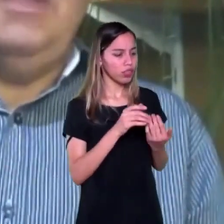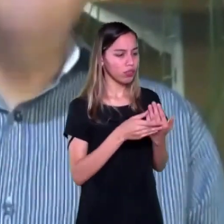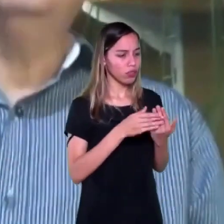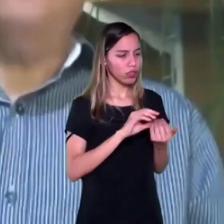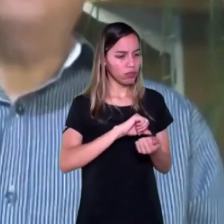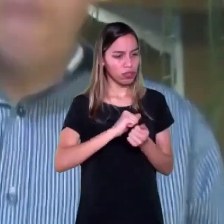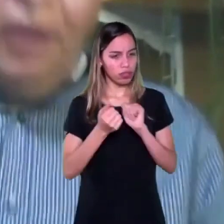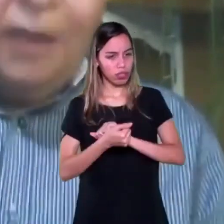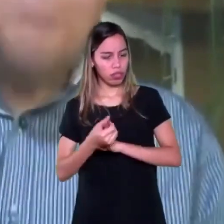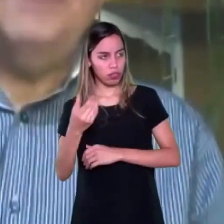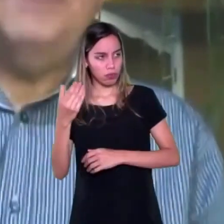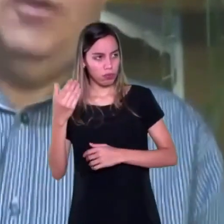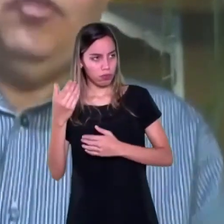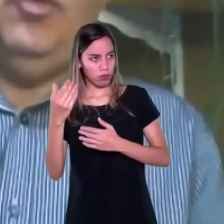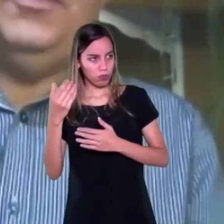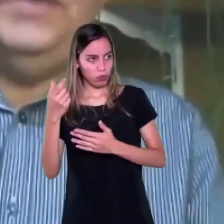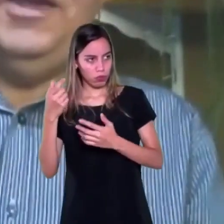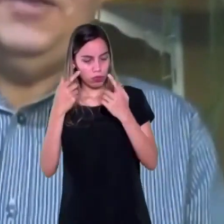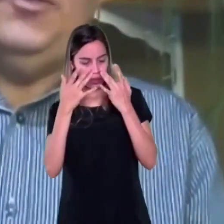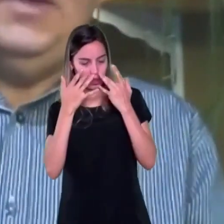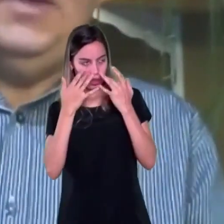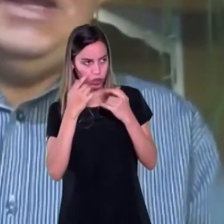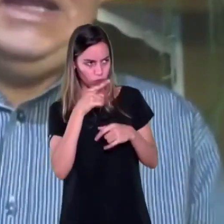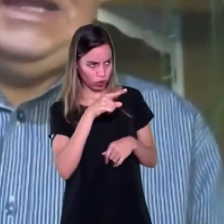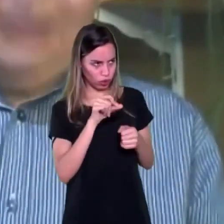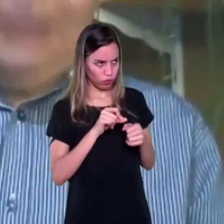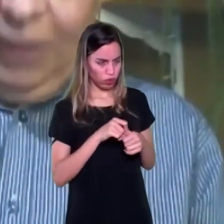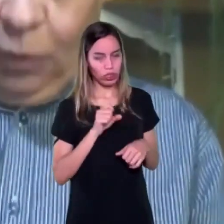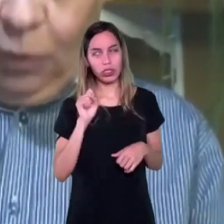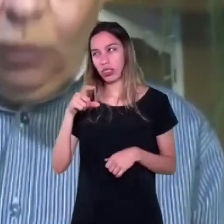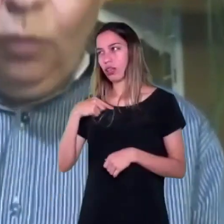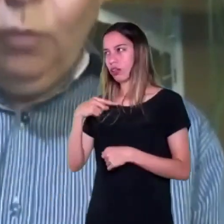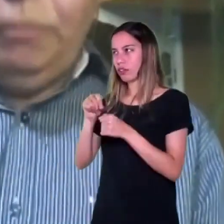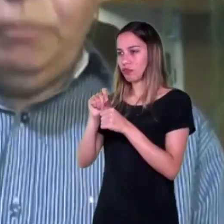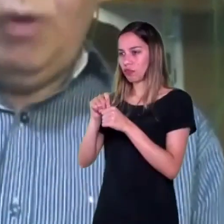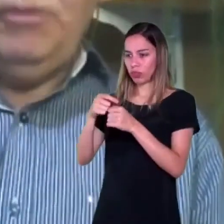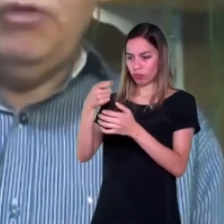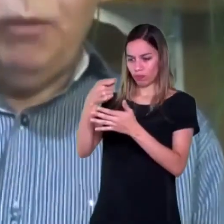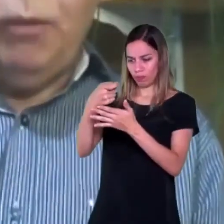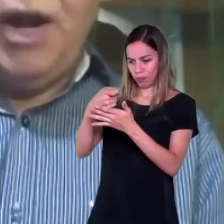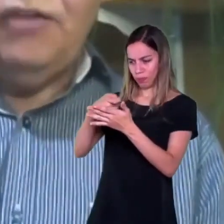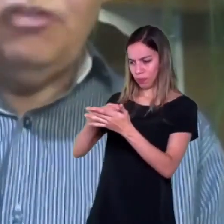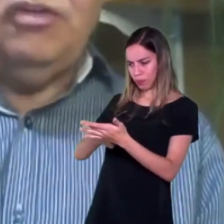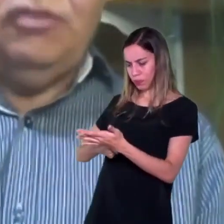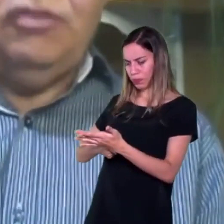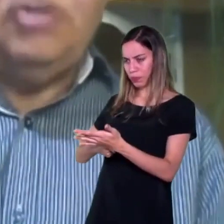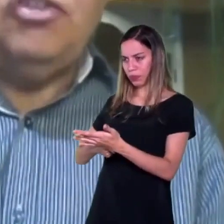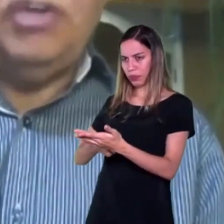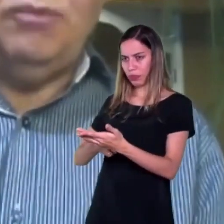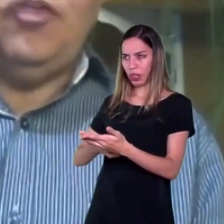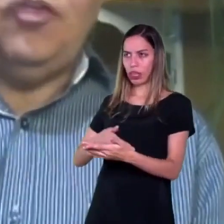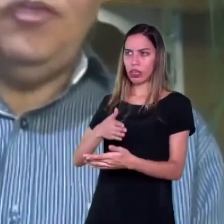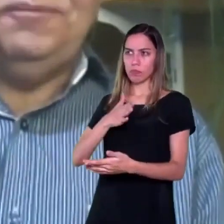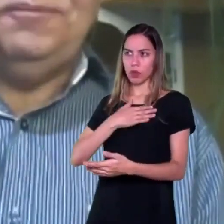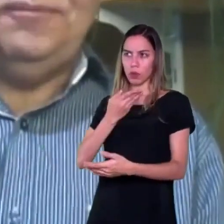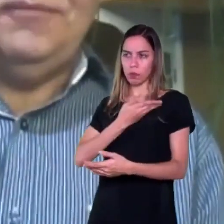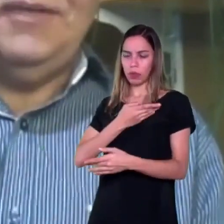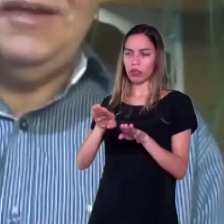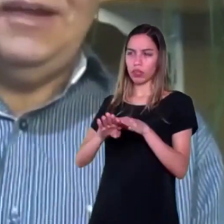roteiro? Sim, eu fiz o roteiro e eu e o meu amigo Vilmar